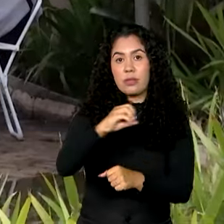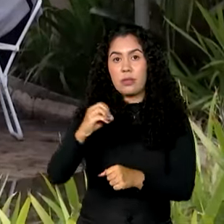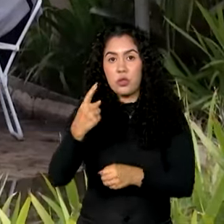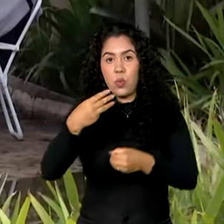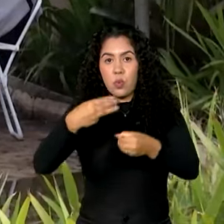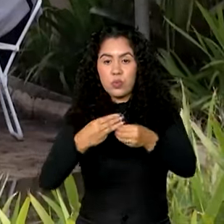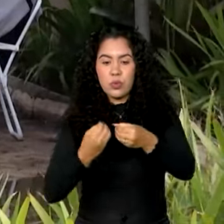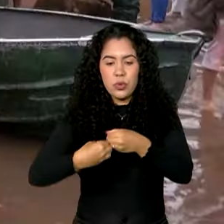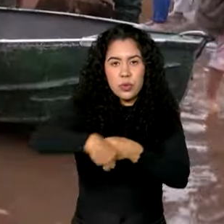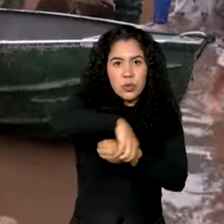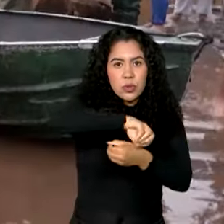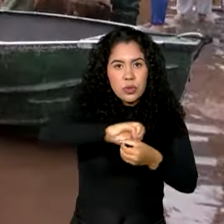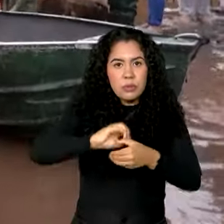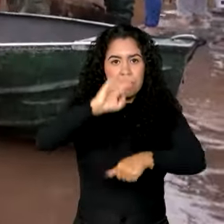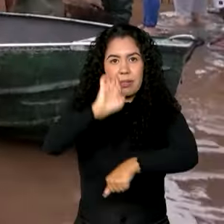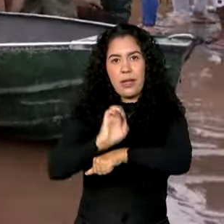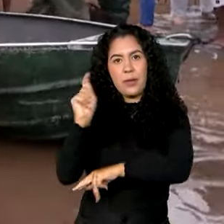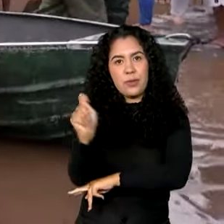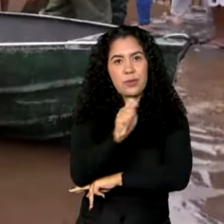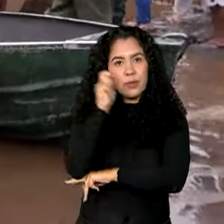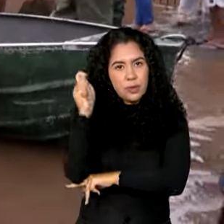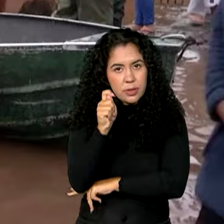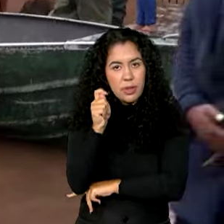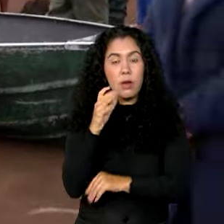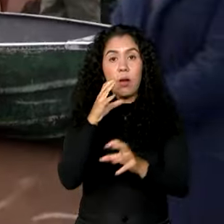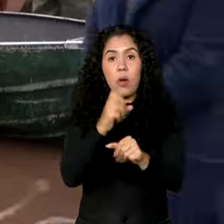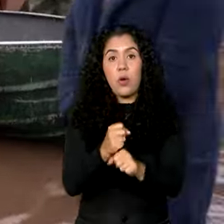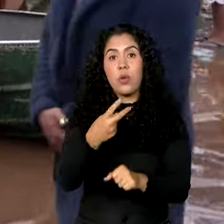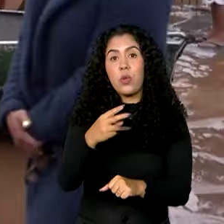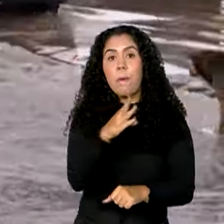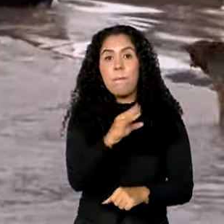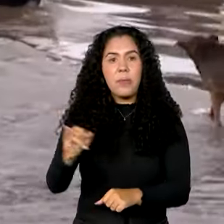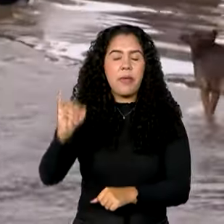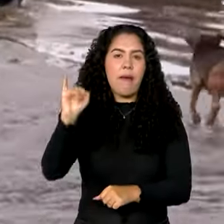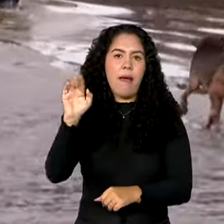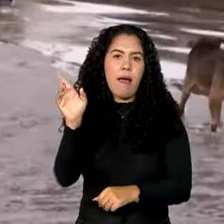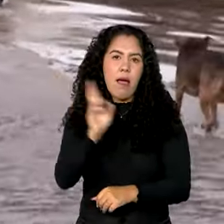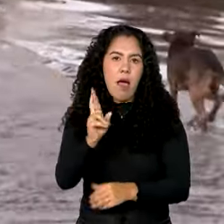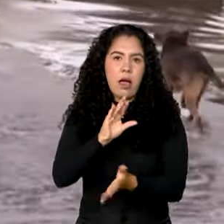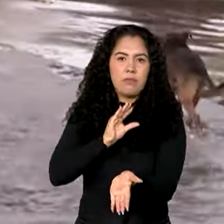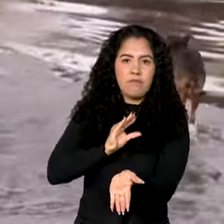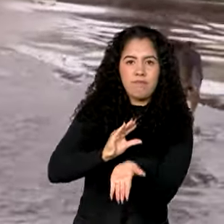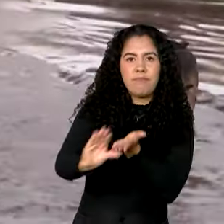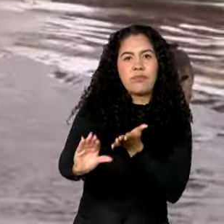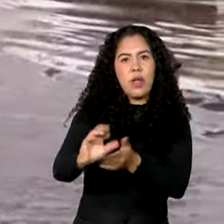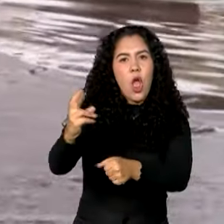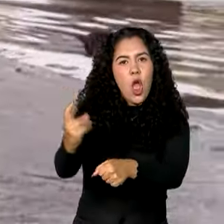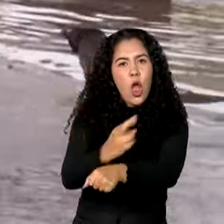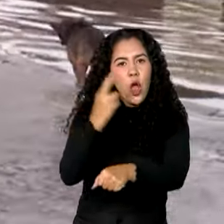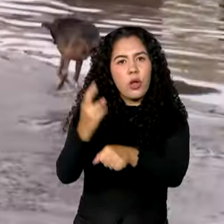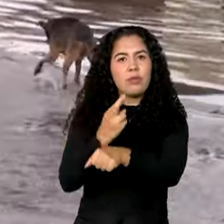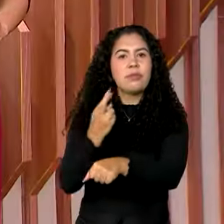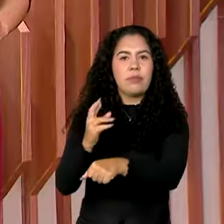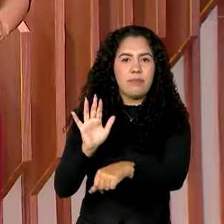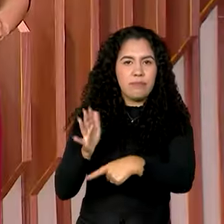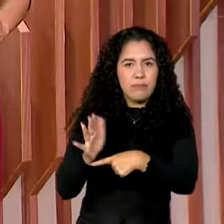municípios gaúchos, chegando a quase R$ 2 bilhões em repasses do Auxílio